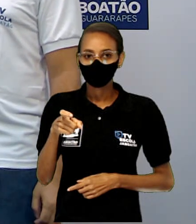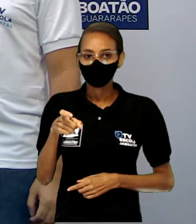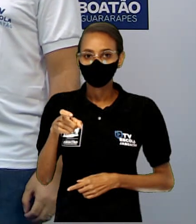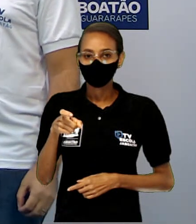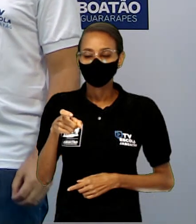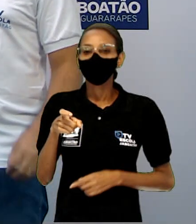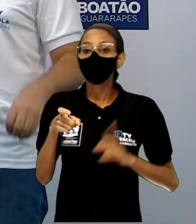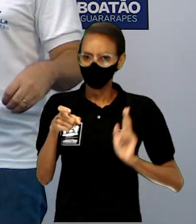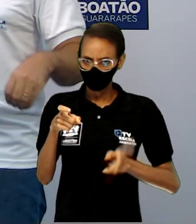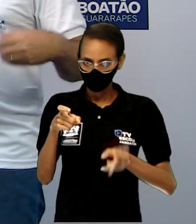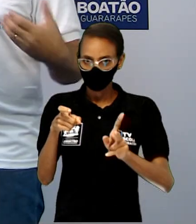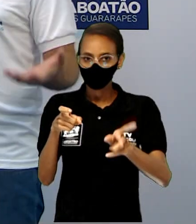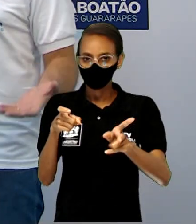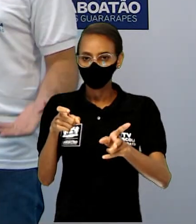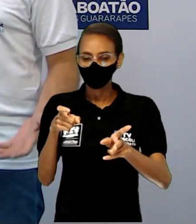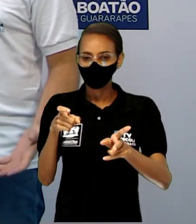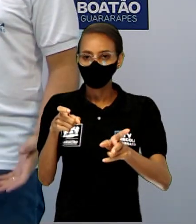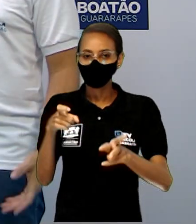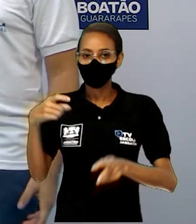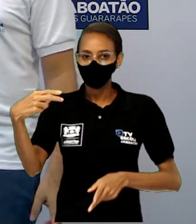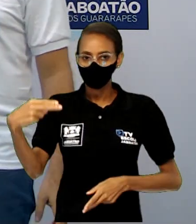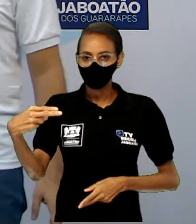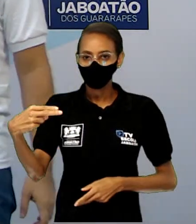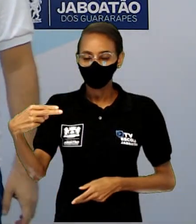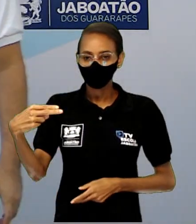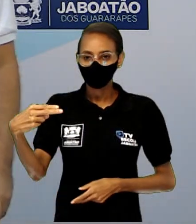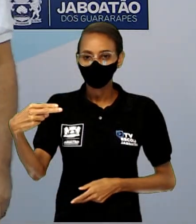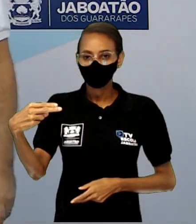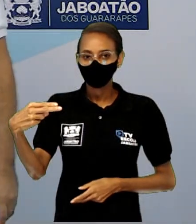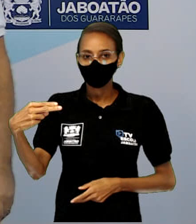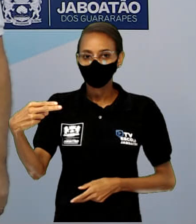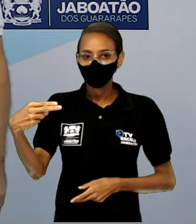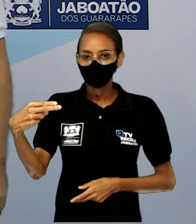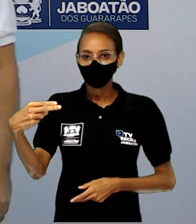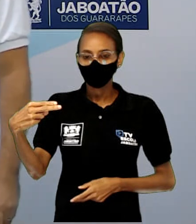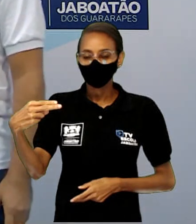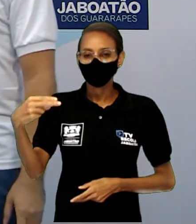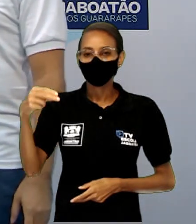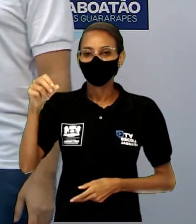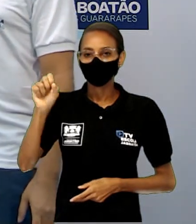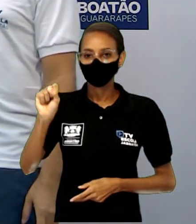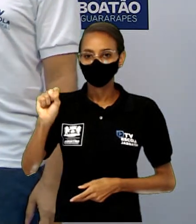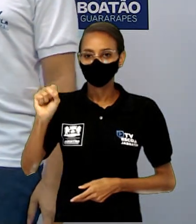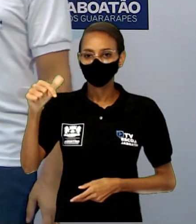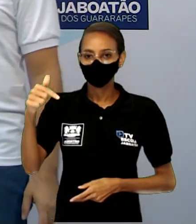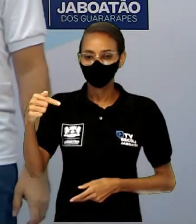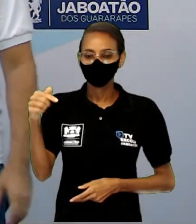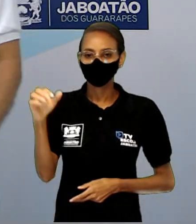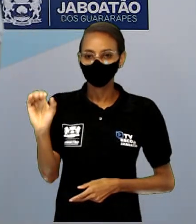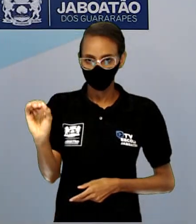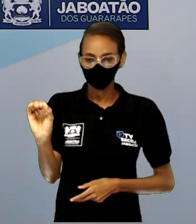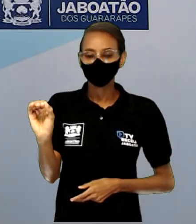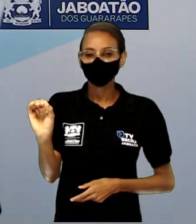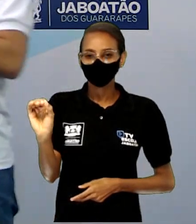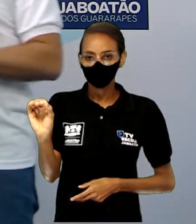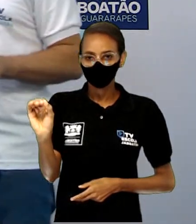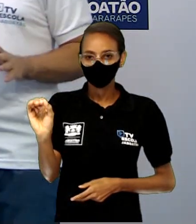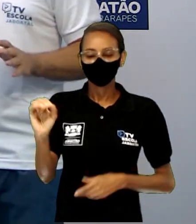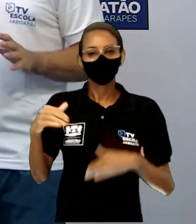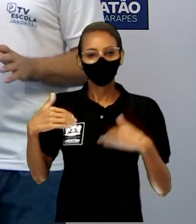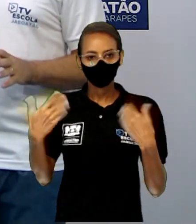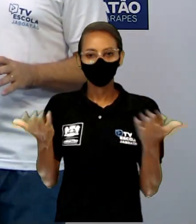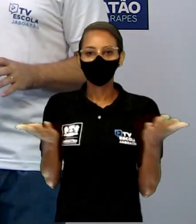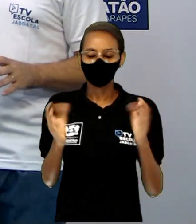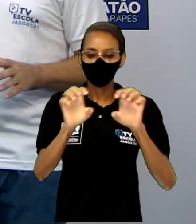se a área dessa região menos a medida do lado é igual a 870? Pessoal,